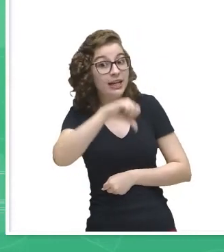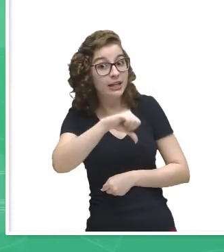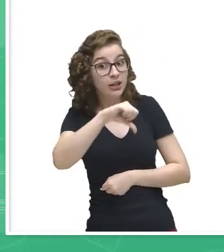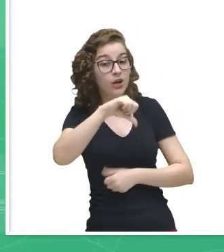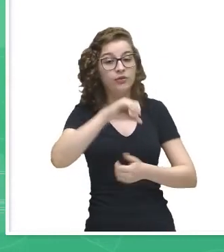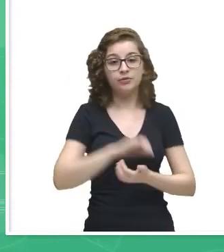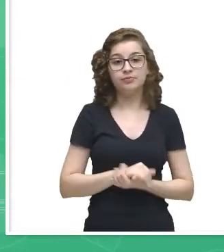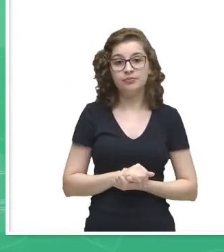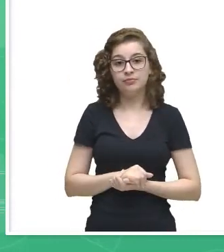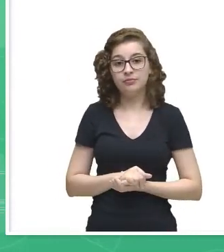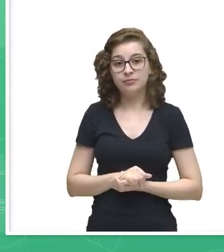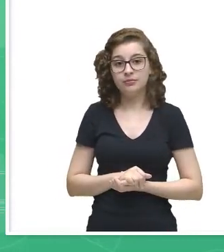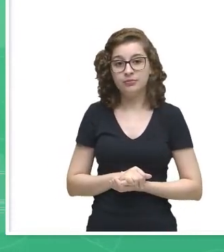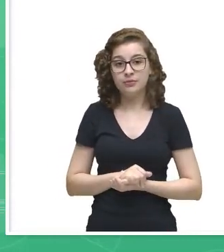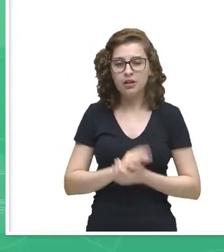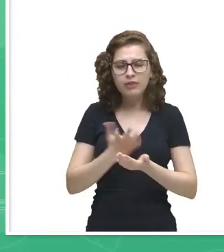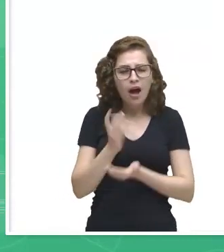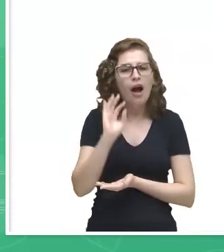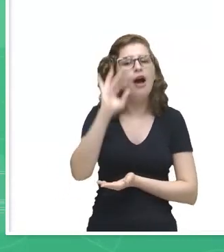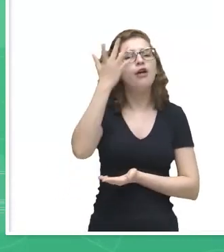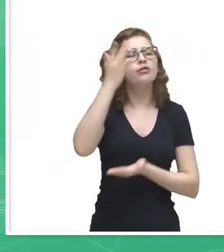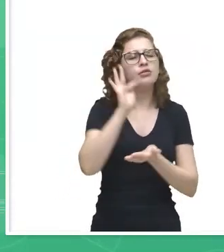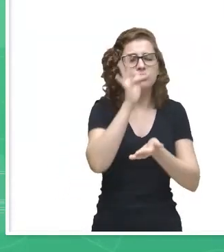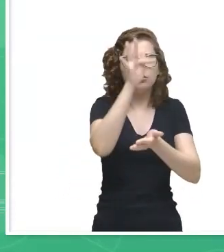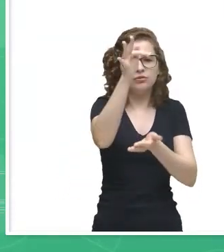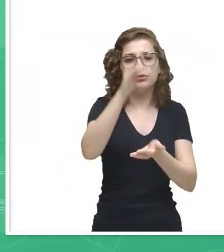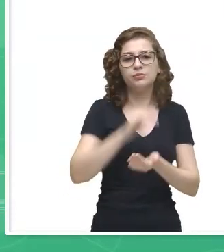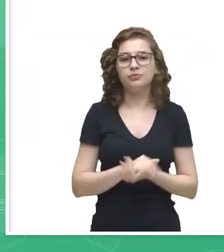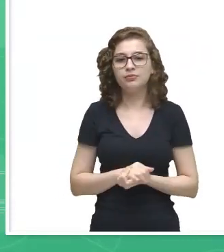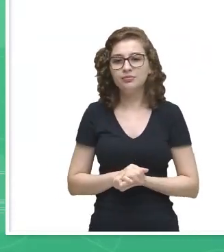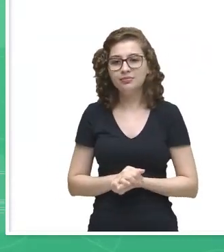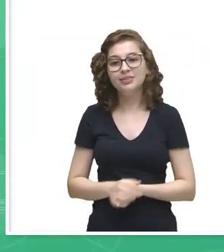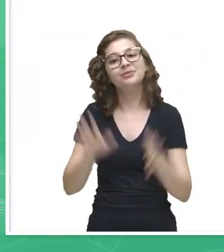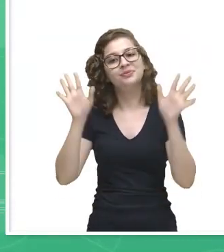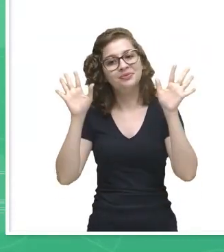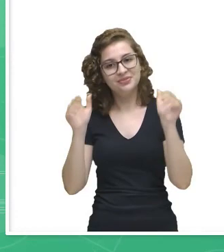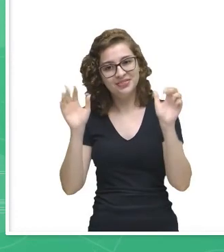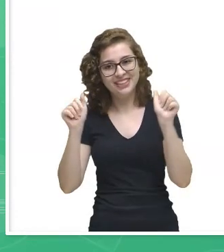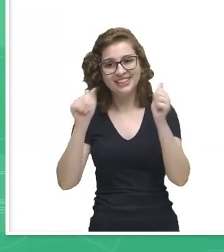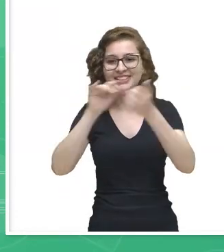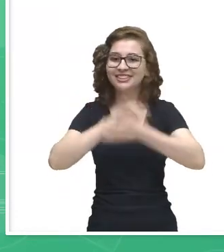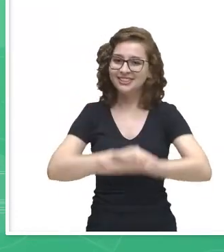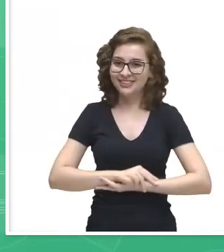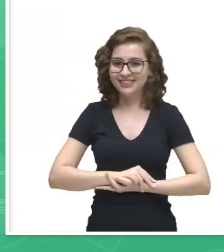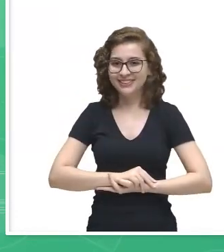Então, até as nossas próximas aulas. Um forte abraço em todos vocês.